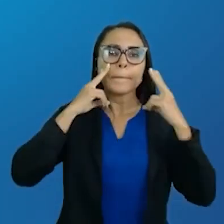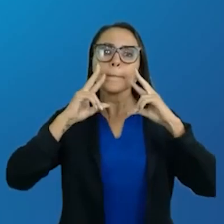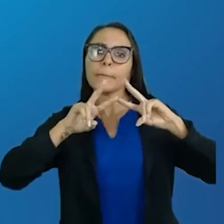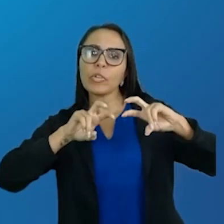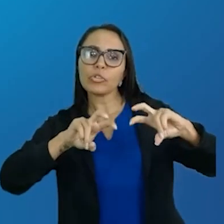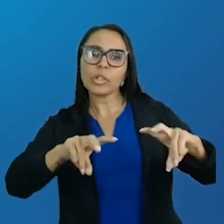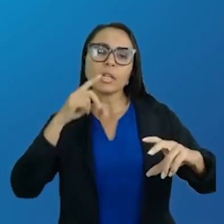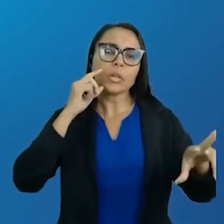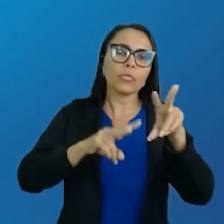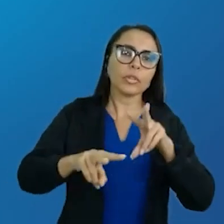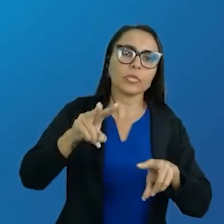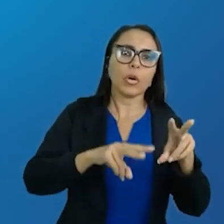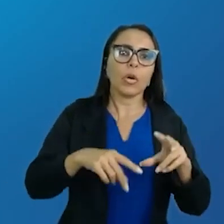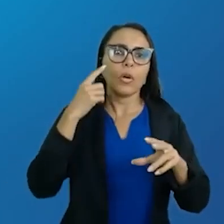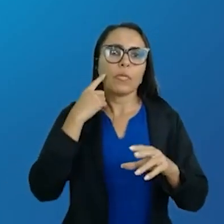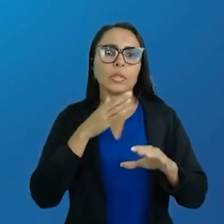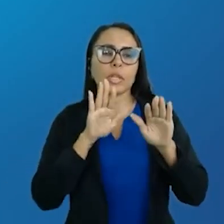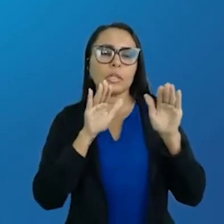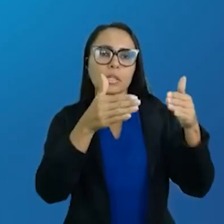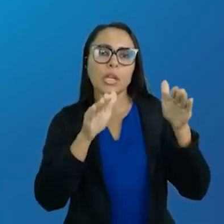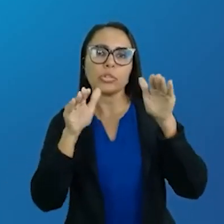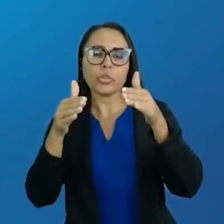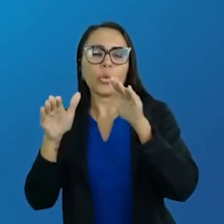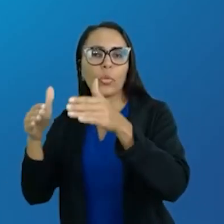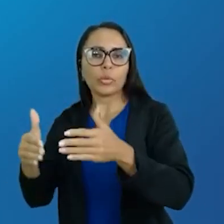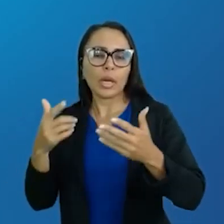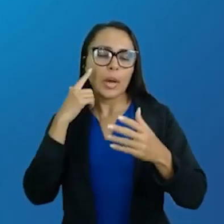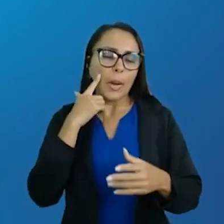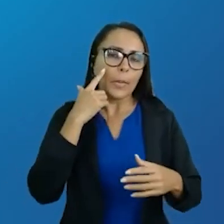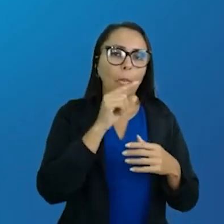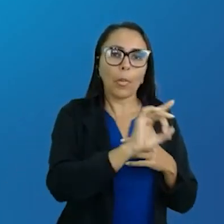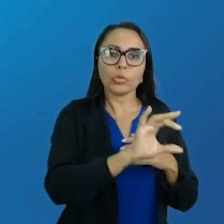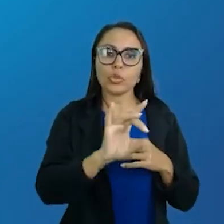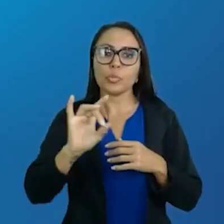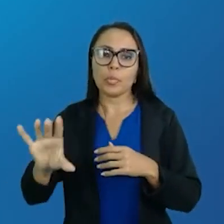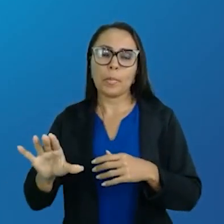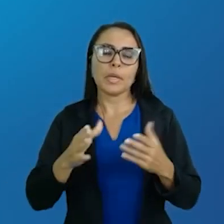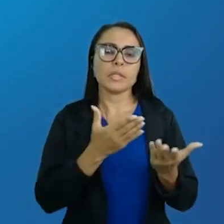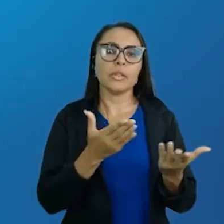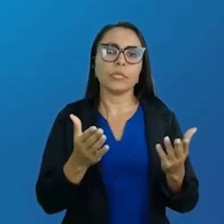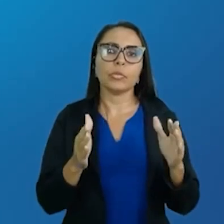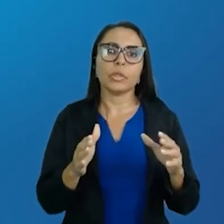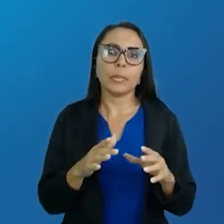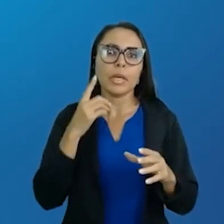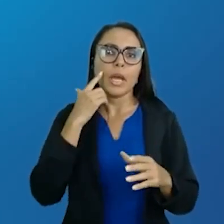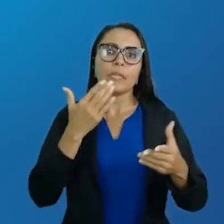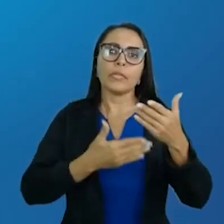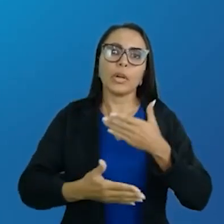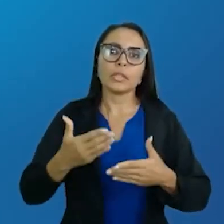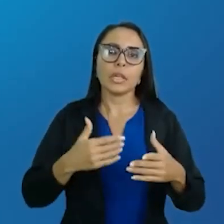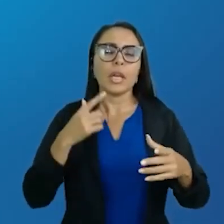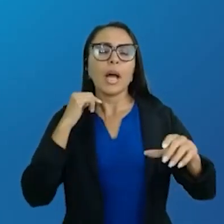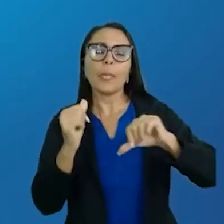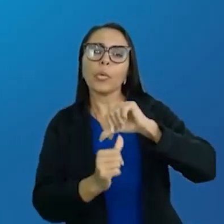design direcionem a atenção dos usuários para pontos específicos de foco que vão levar à execução de ações e criar